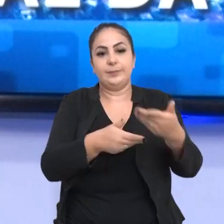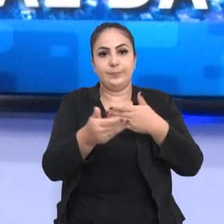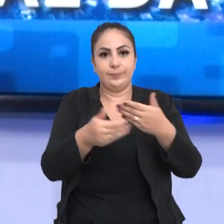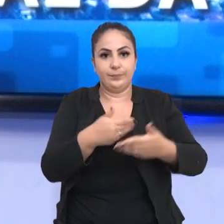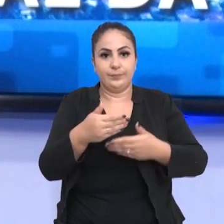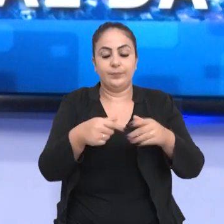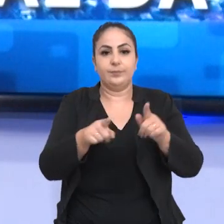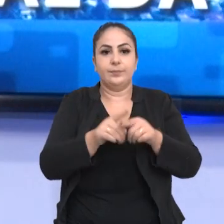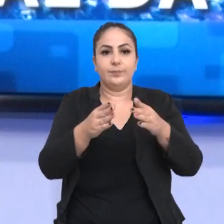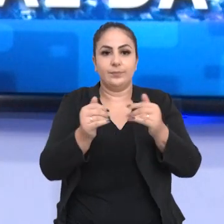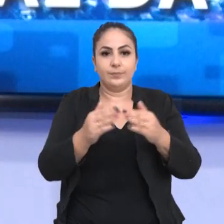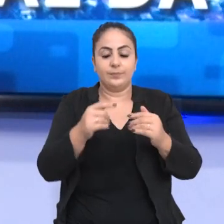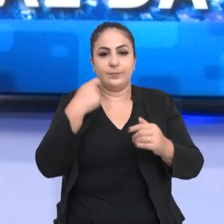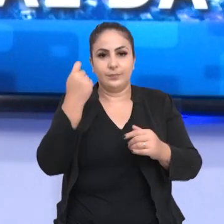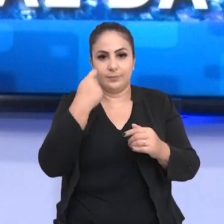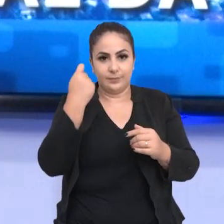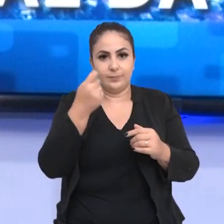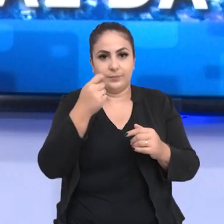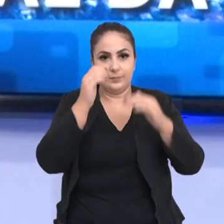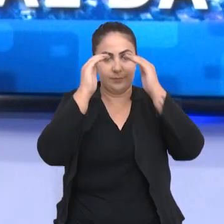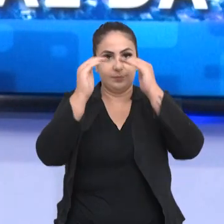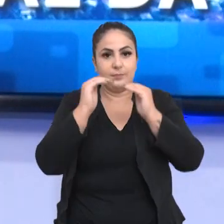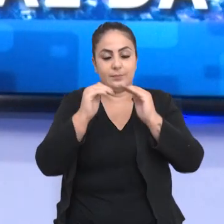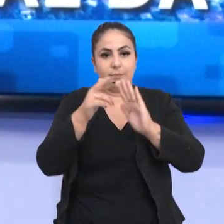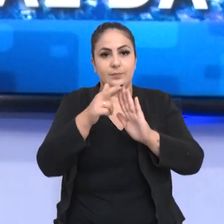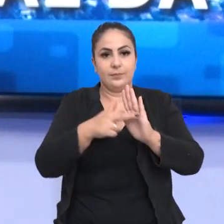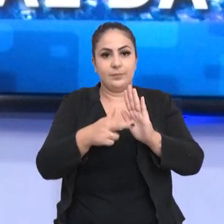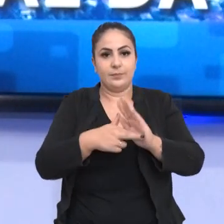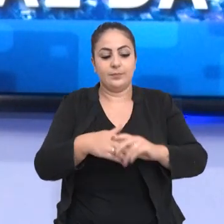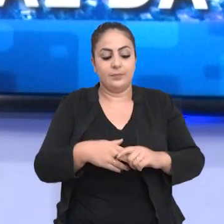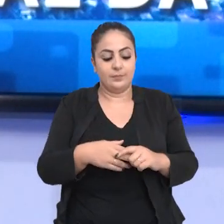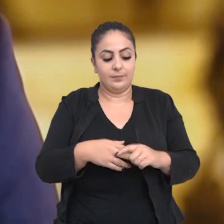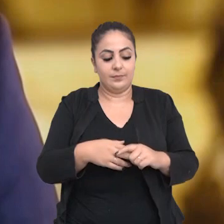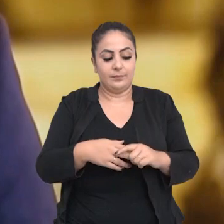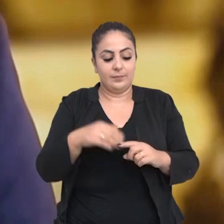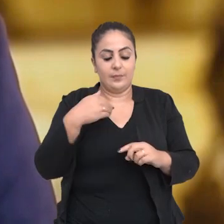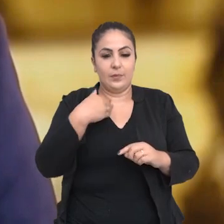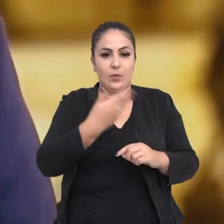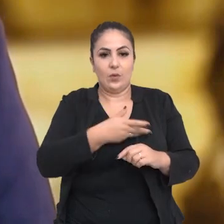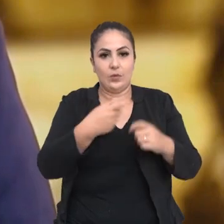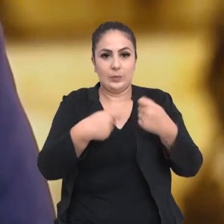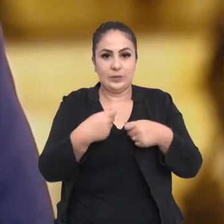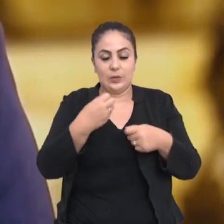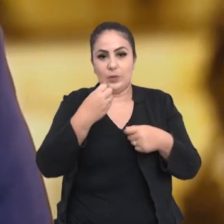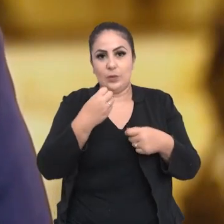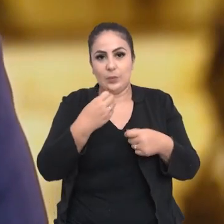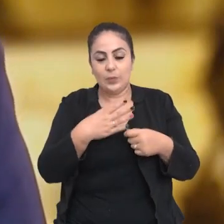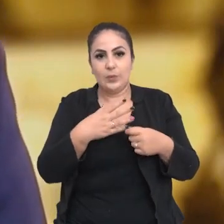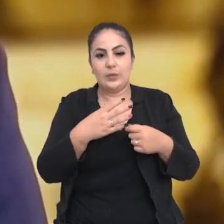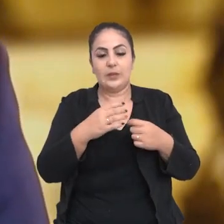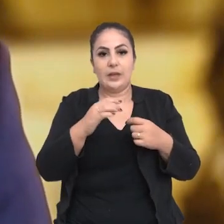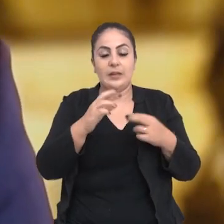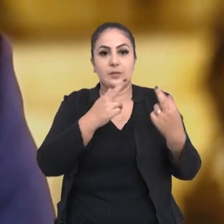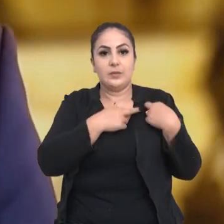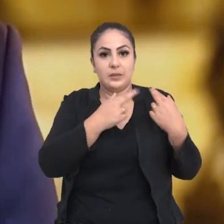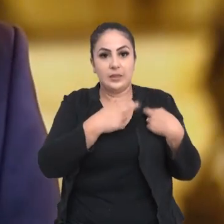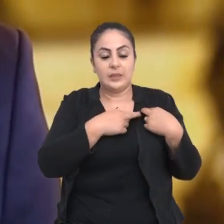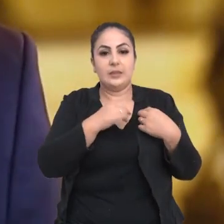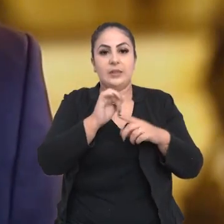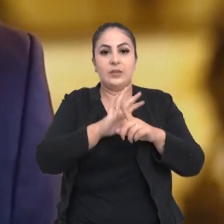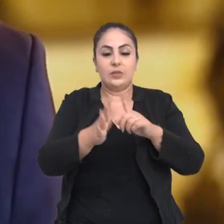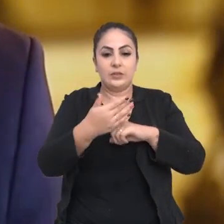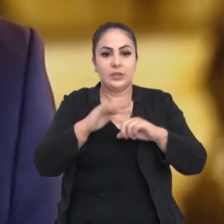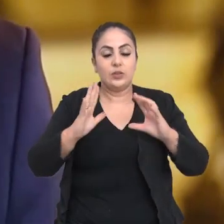de atendimentos e pede que gaúchos respeitem as regras. Nós precisamos do bom senso, da responsabilidade,